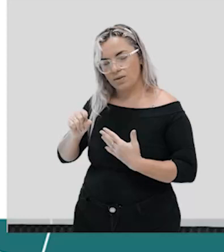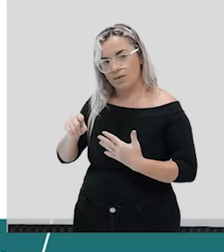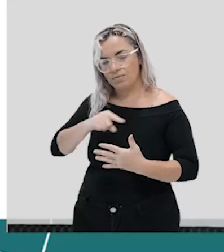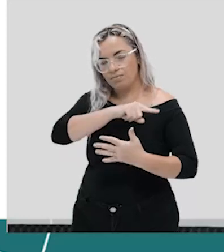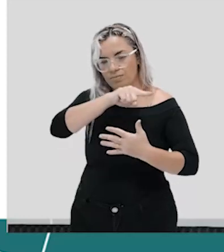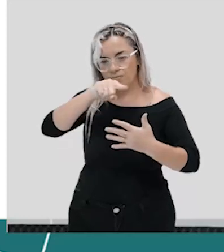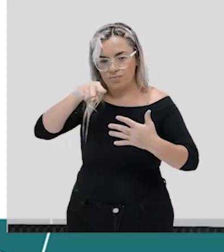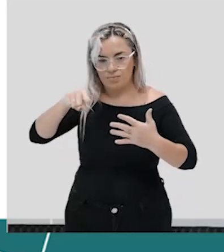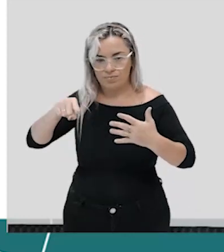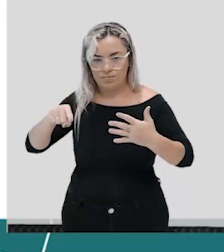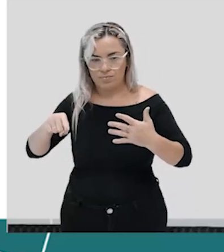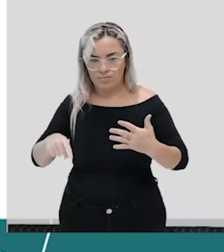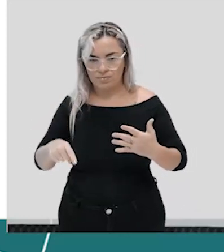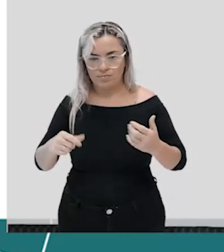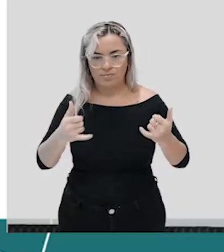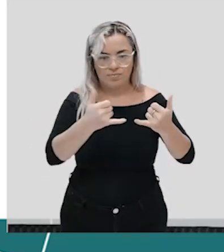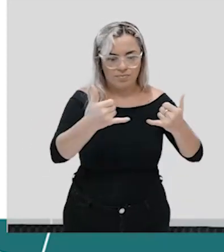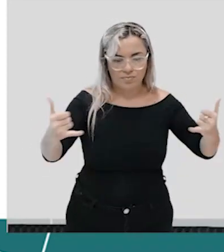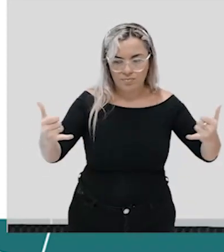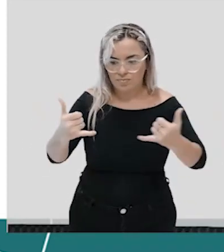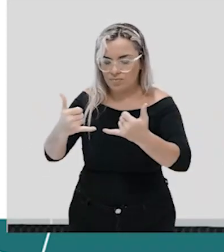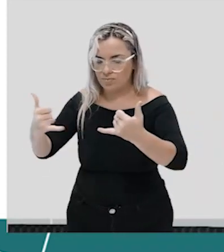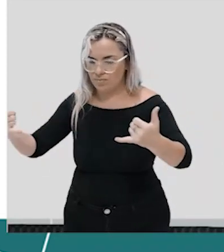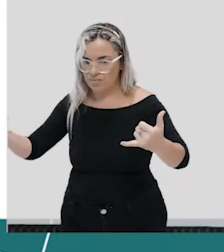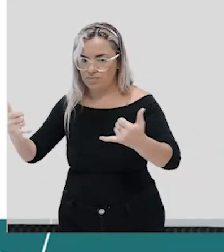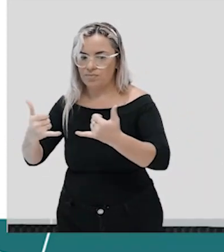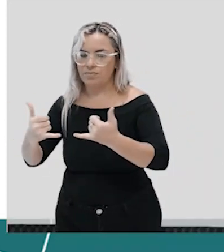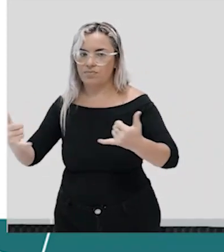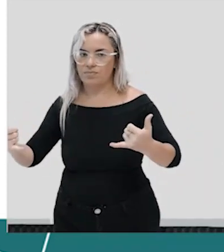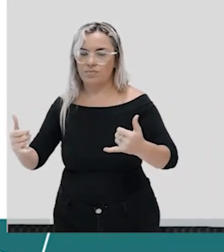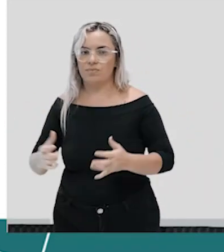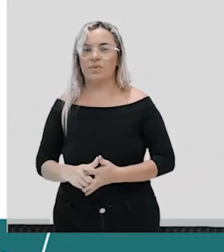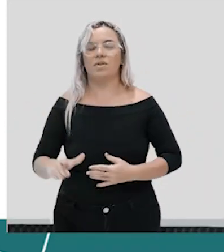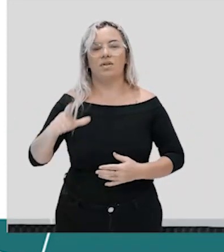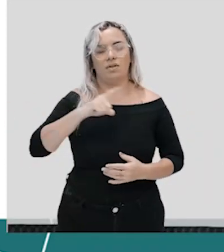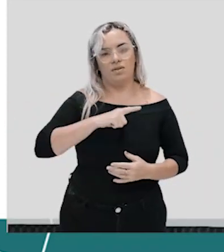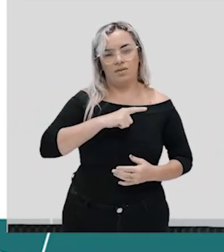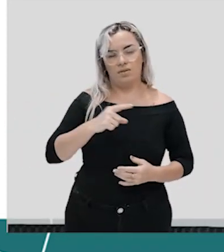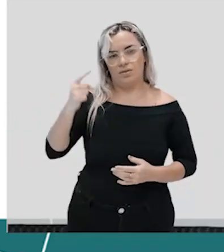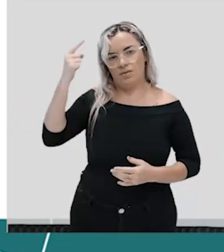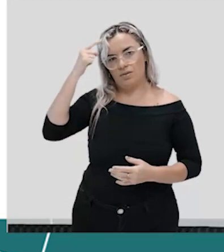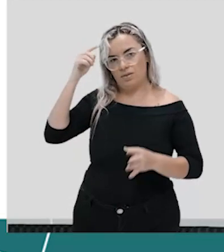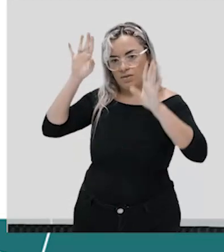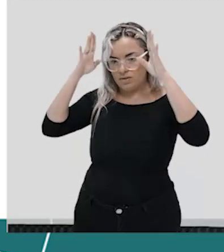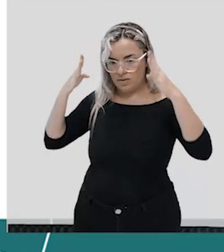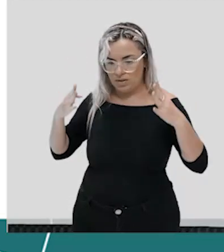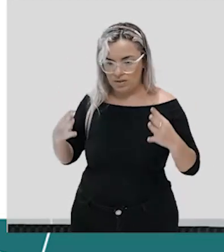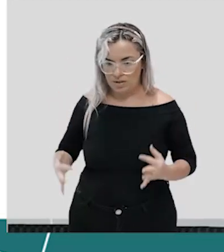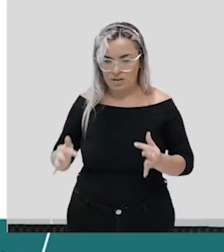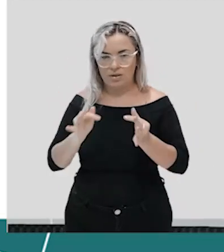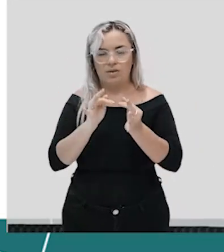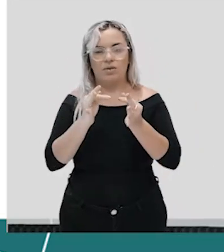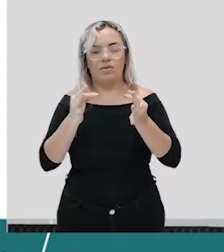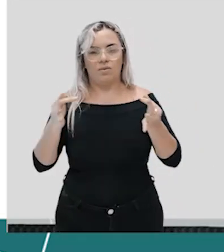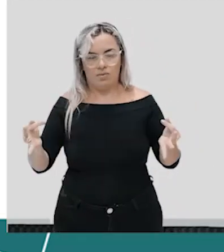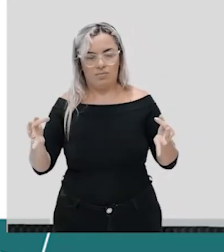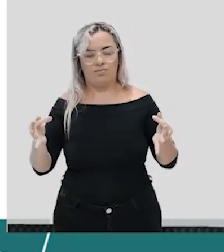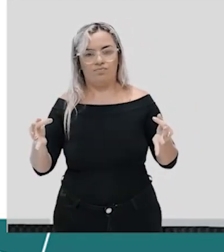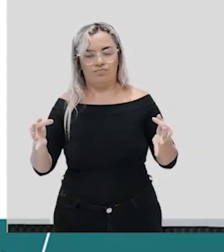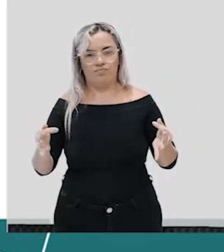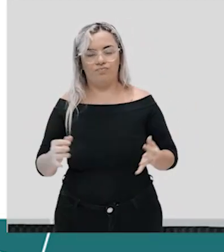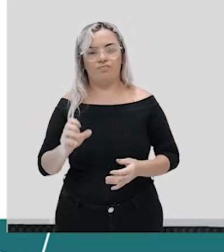vai completar. Aí você tem que pensar na análise sintática, uma coisa puxa a